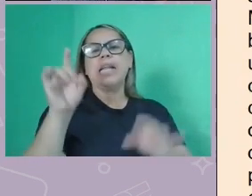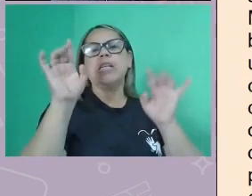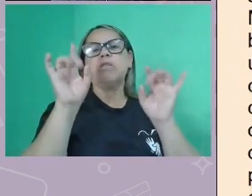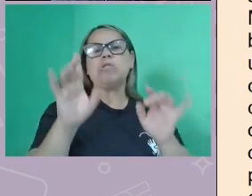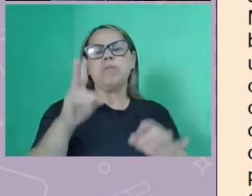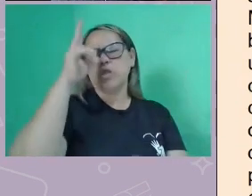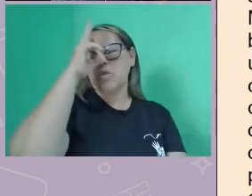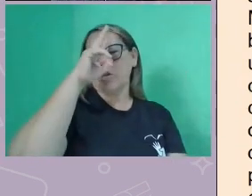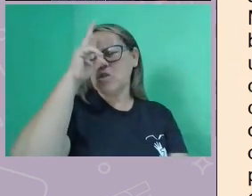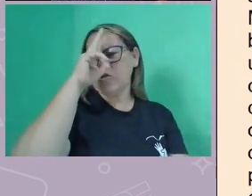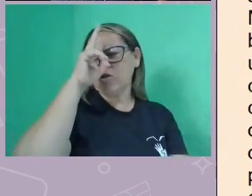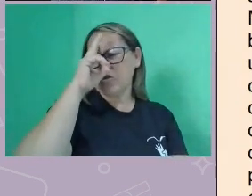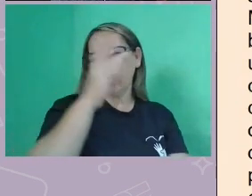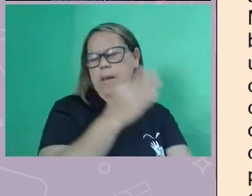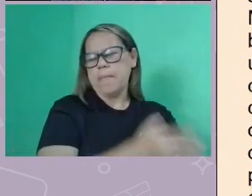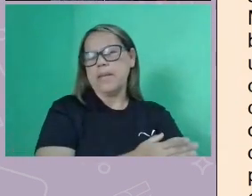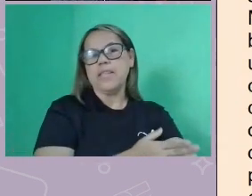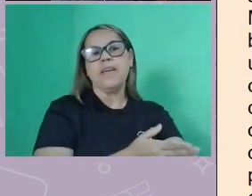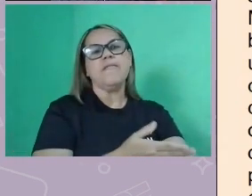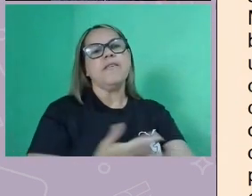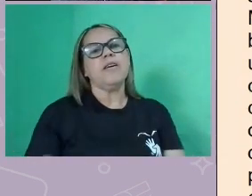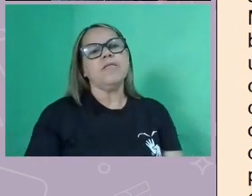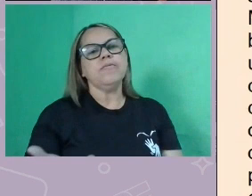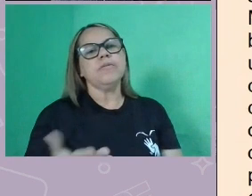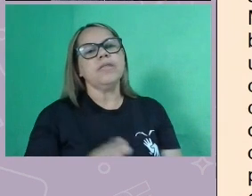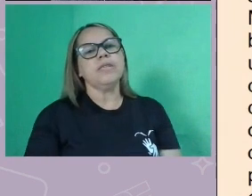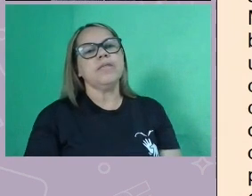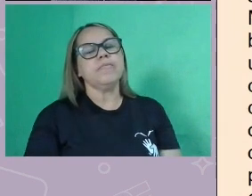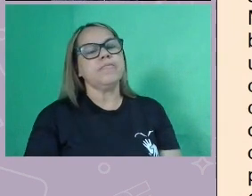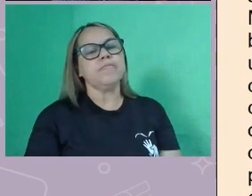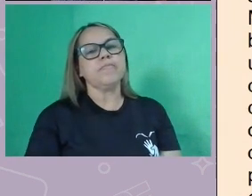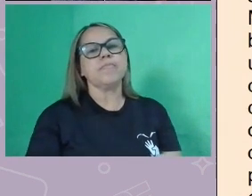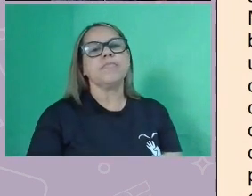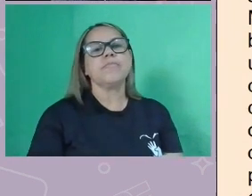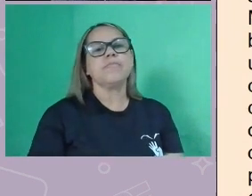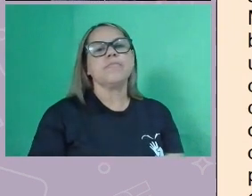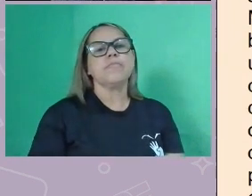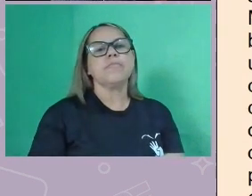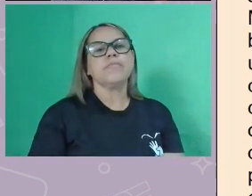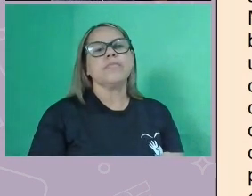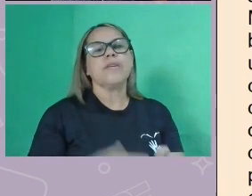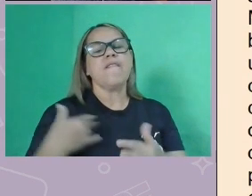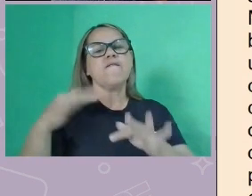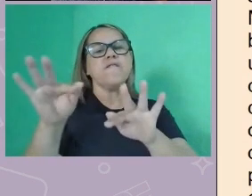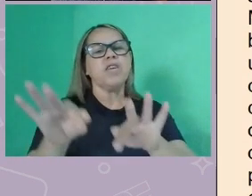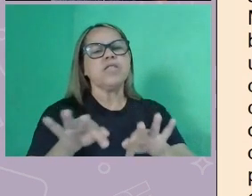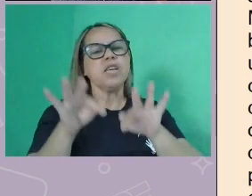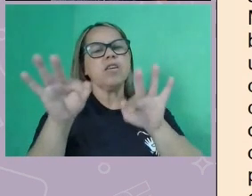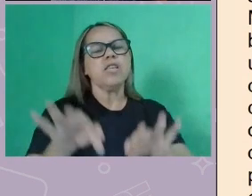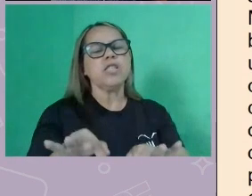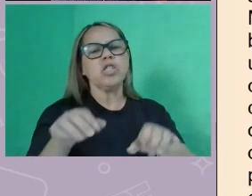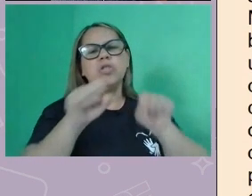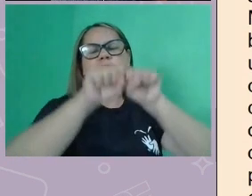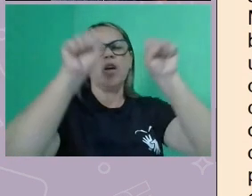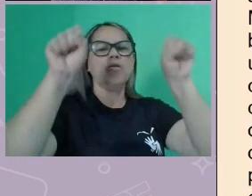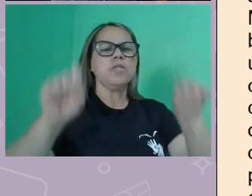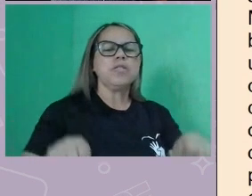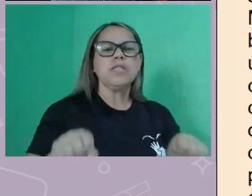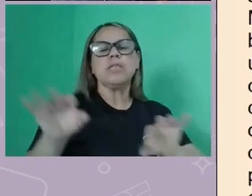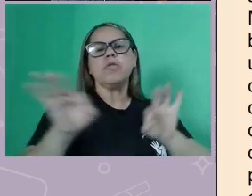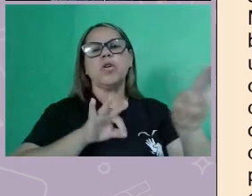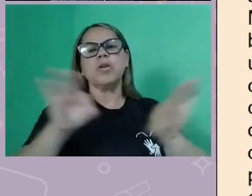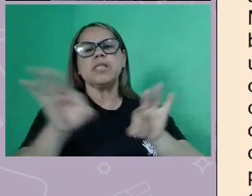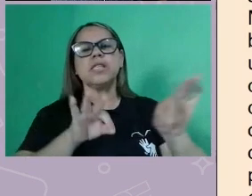história medieval aqui já está dizendo história medieval por enquanto feudalismo é um sistema de organização econômica